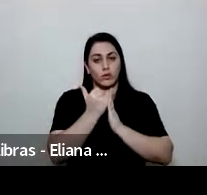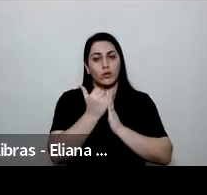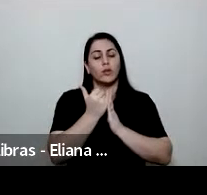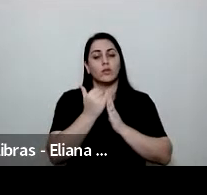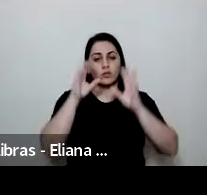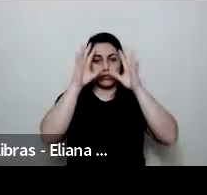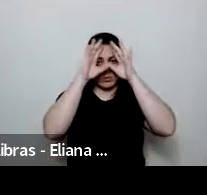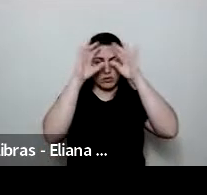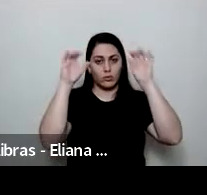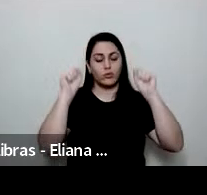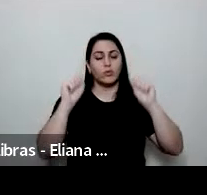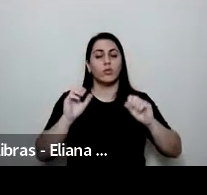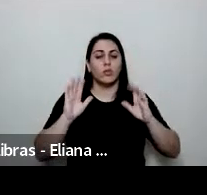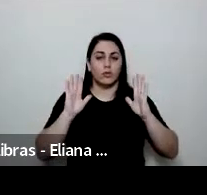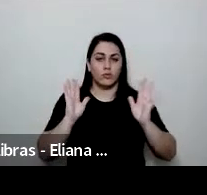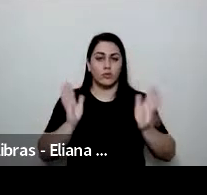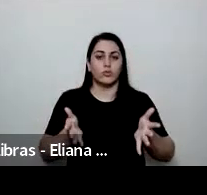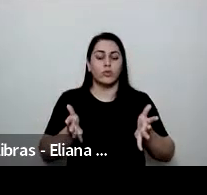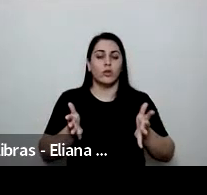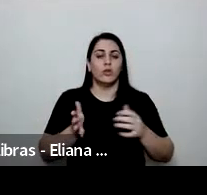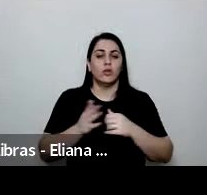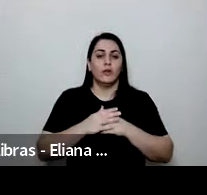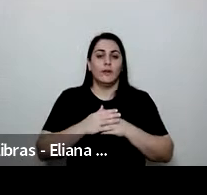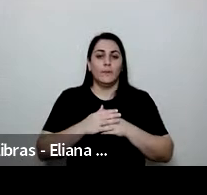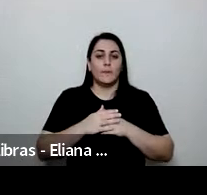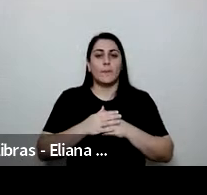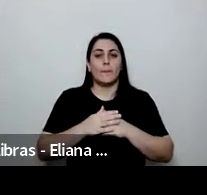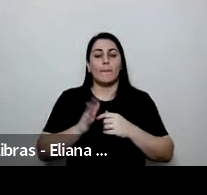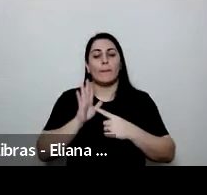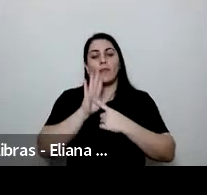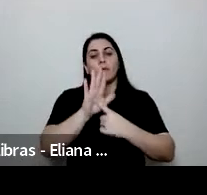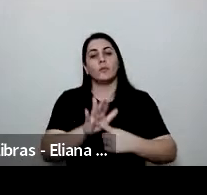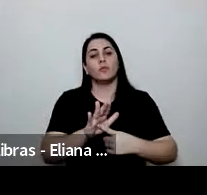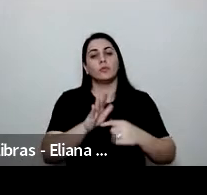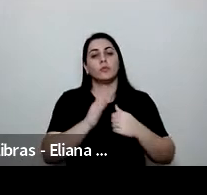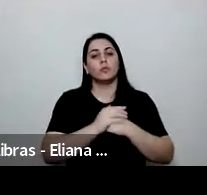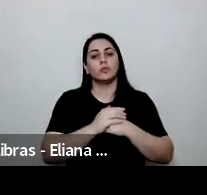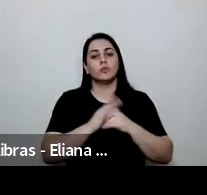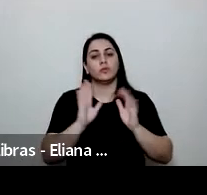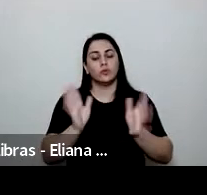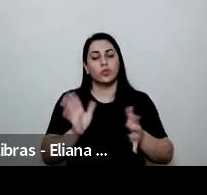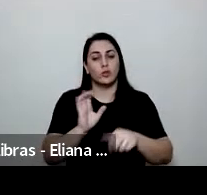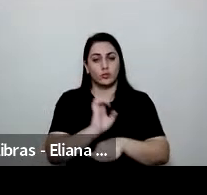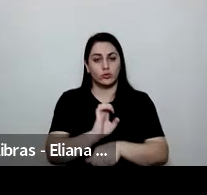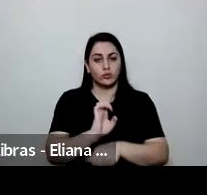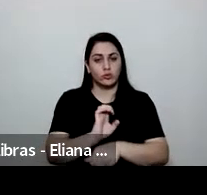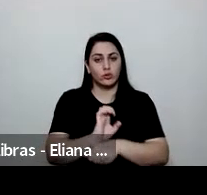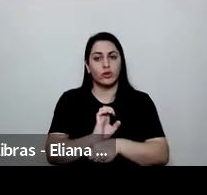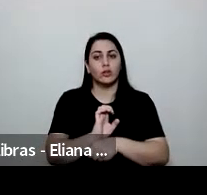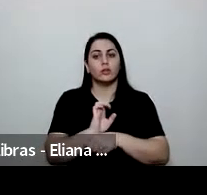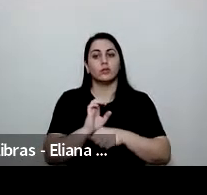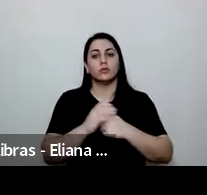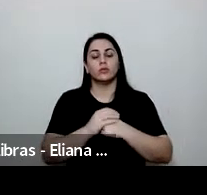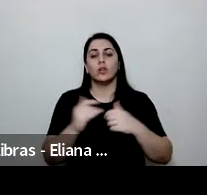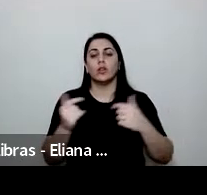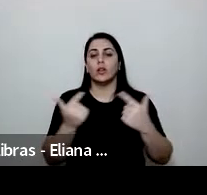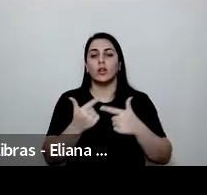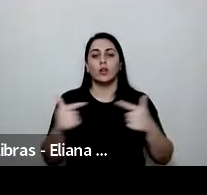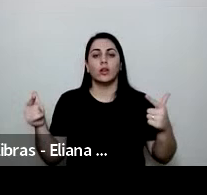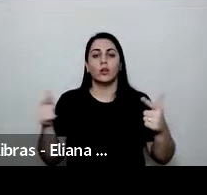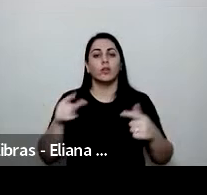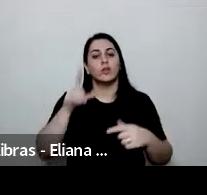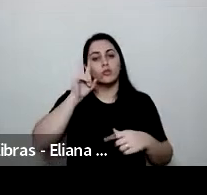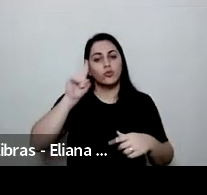por este tribunal posto que na grade de exibição das inserções estaduais não constam